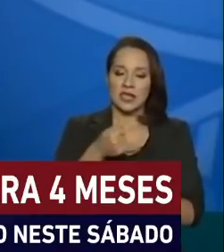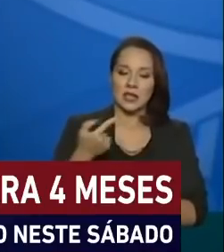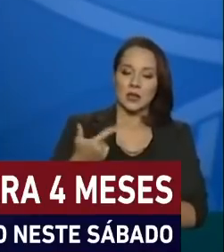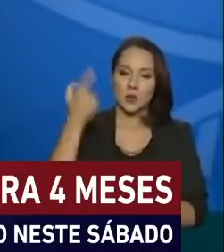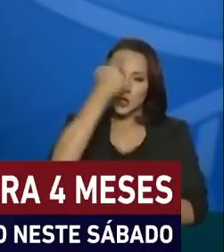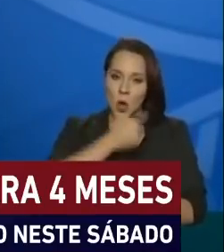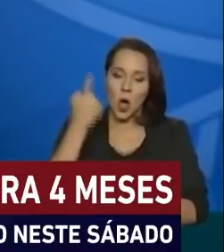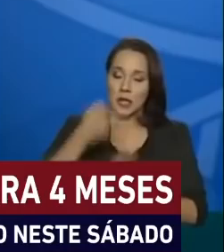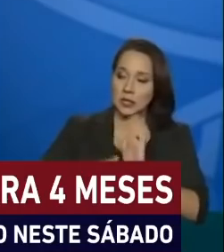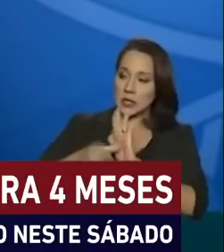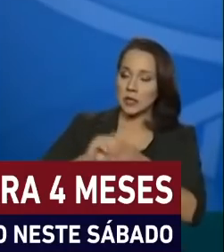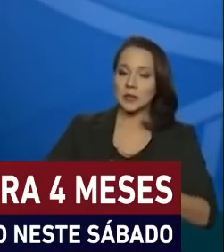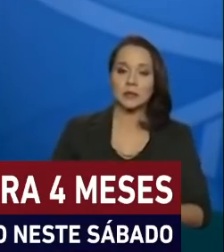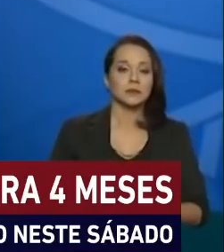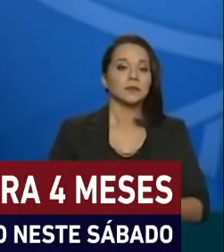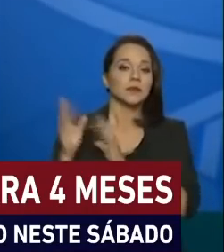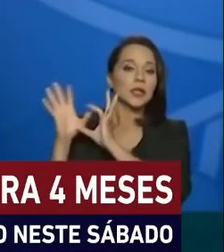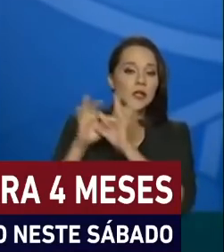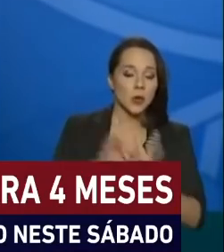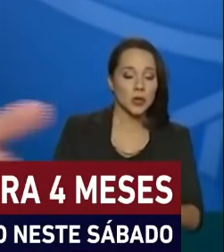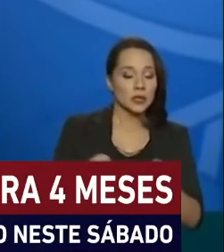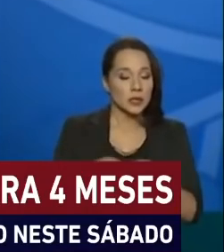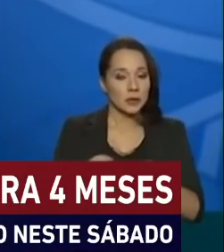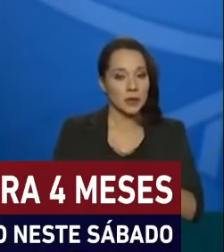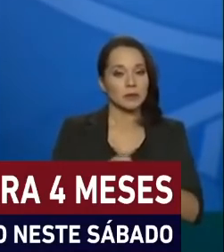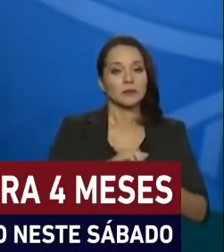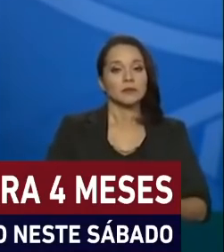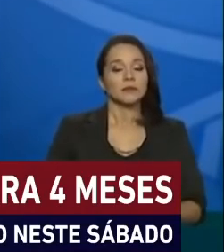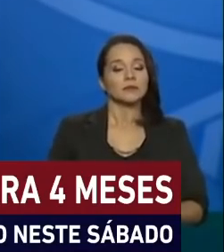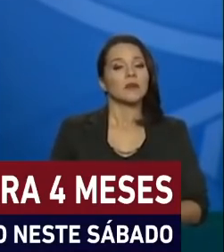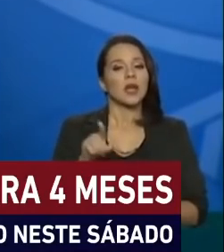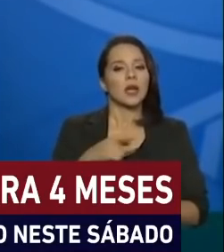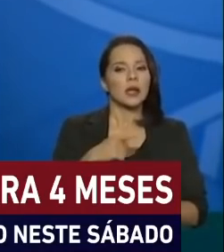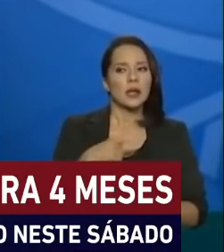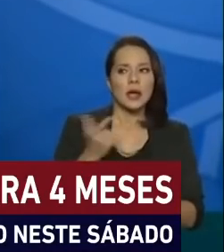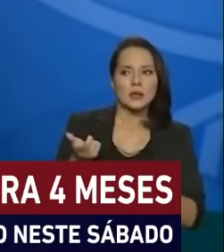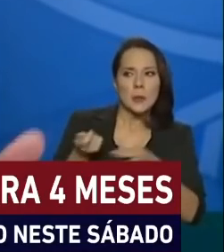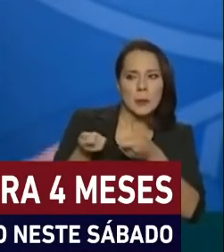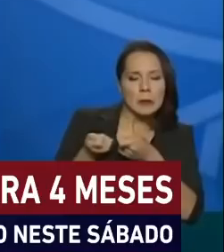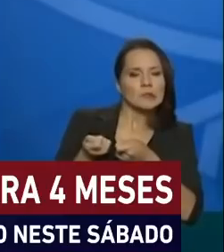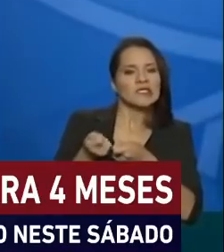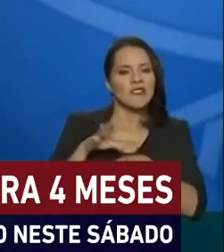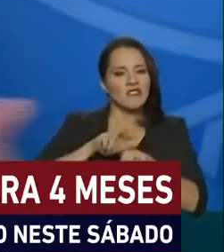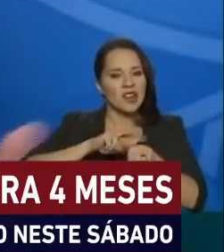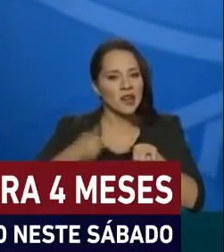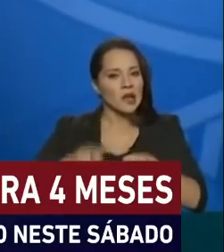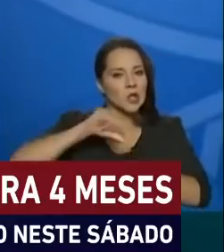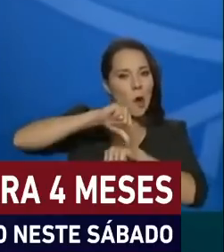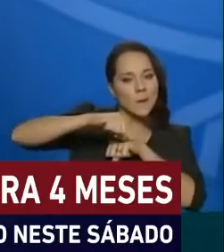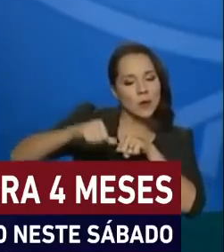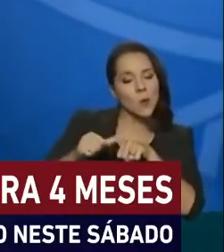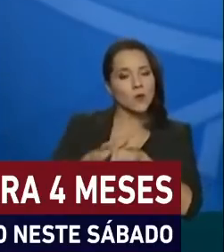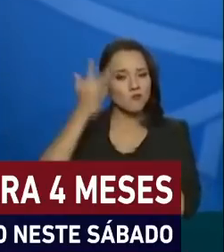reduzir hospitalizações e óbitos, em especial em grupos de risco. Na sequência, o ministro completou, informando que a portaria